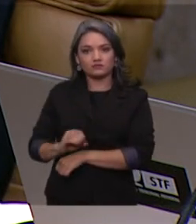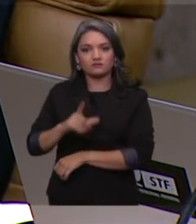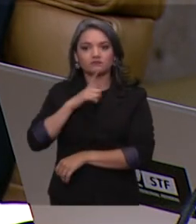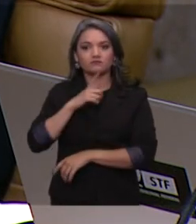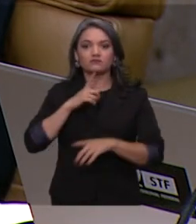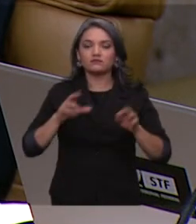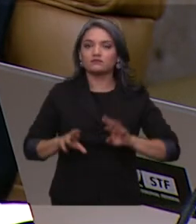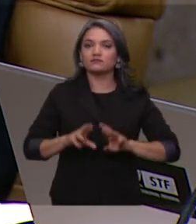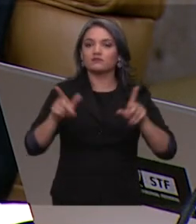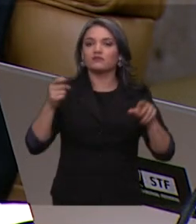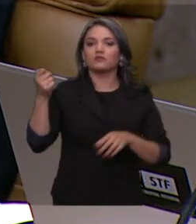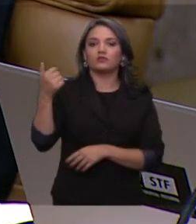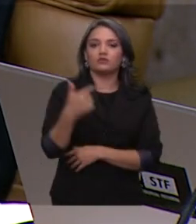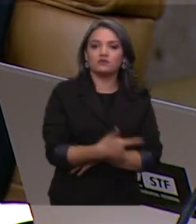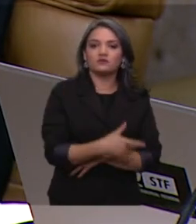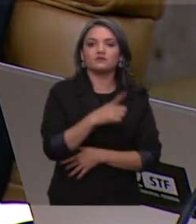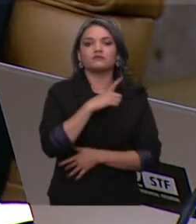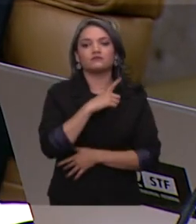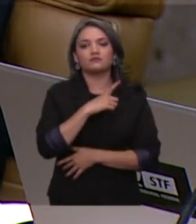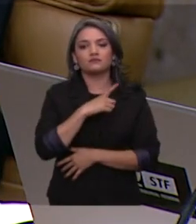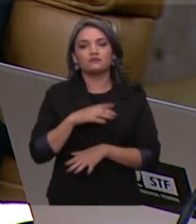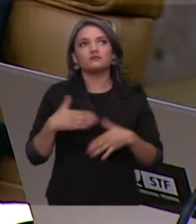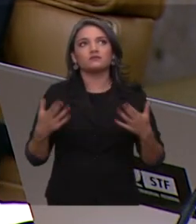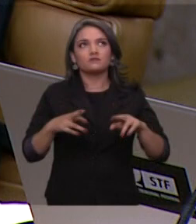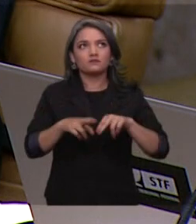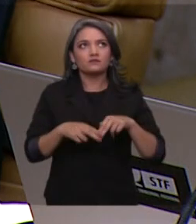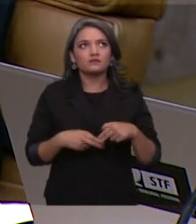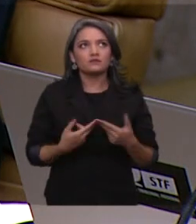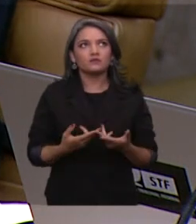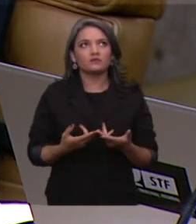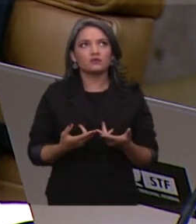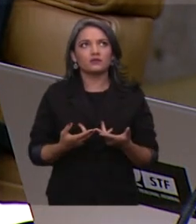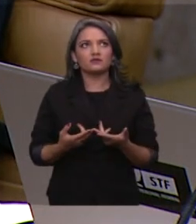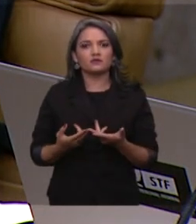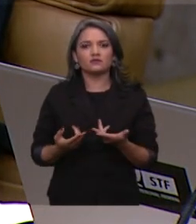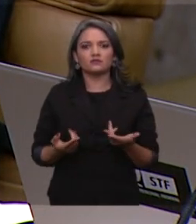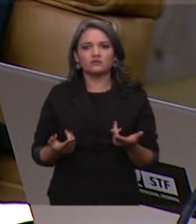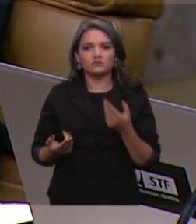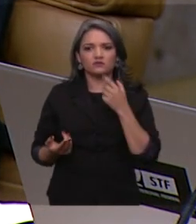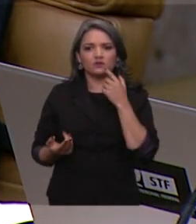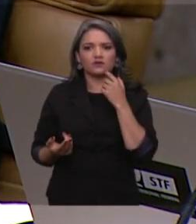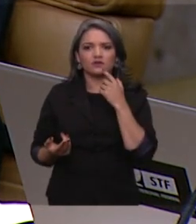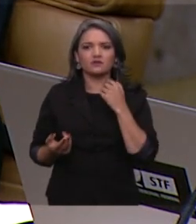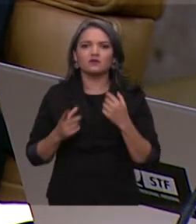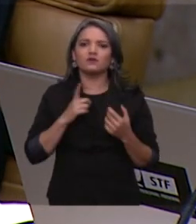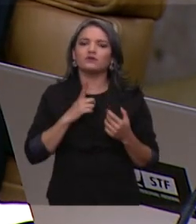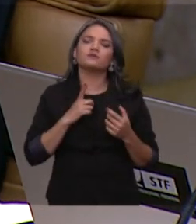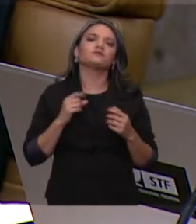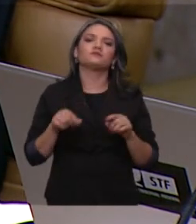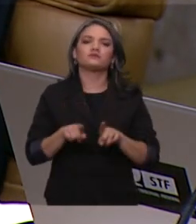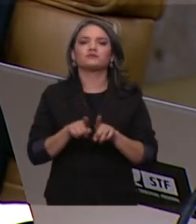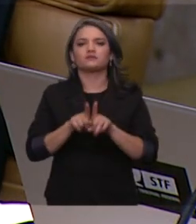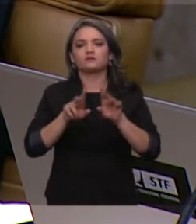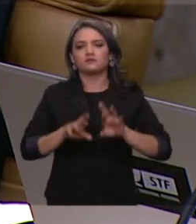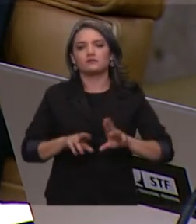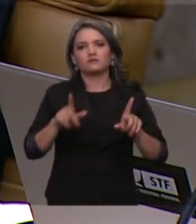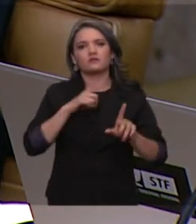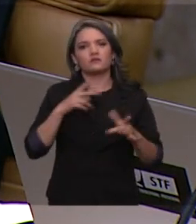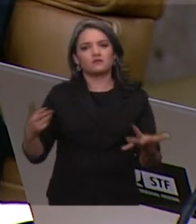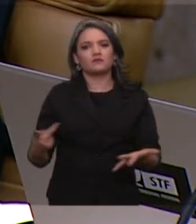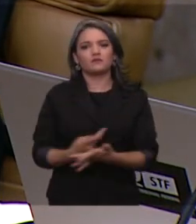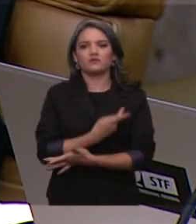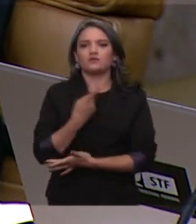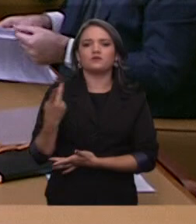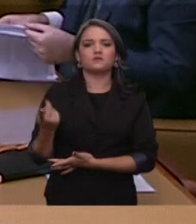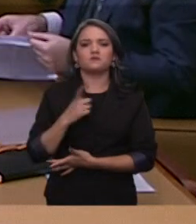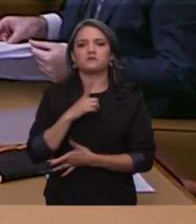vinha sendo dado. Com isto, o que ficou pendente realmente parece ter sido a sobrevivência ou não da separação judicial